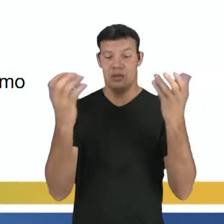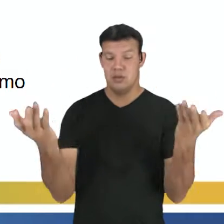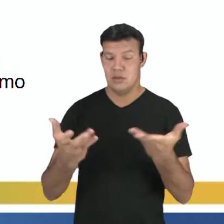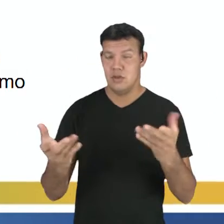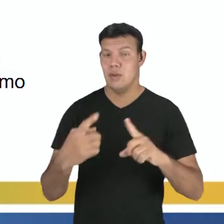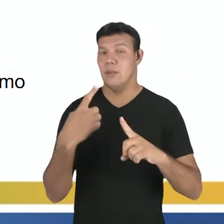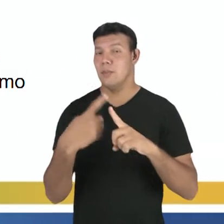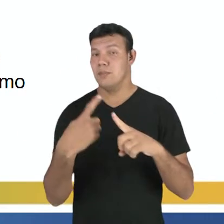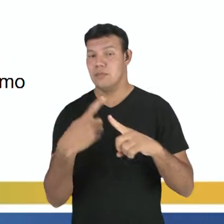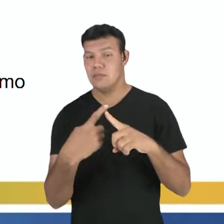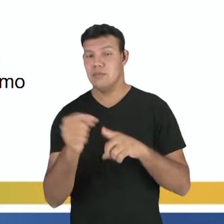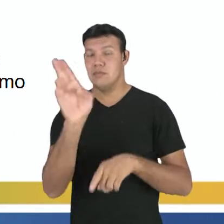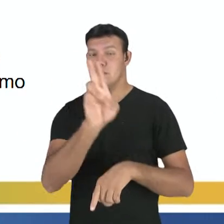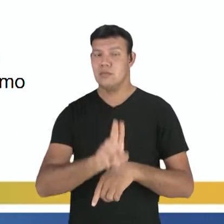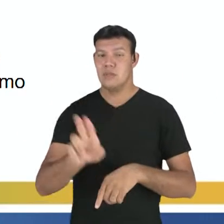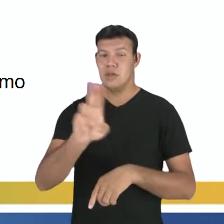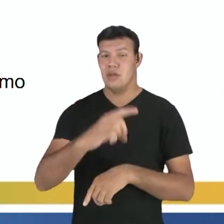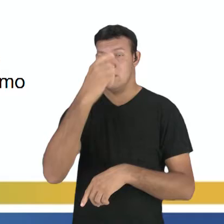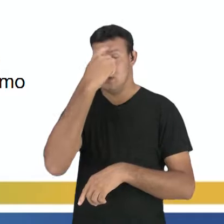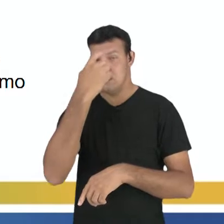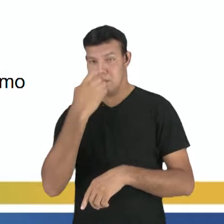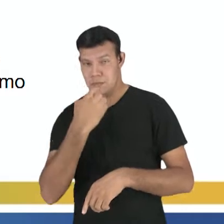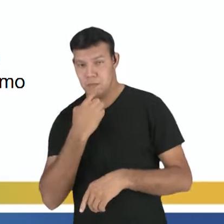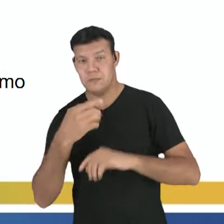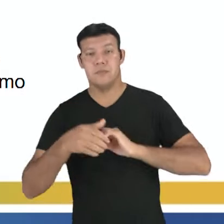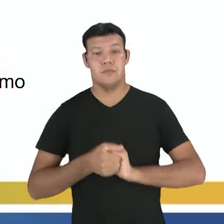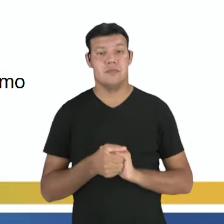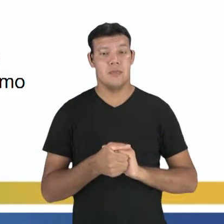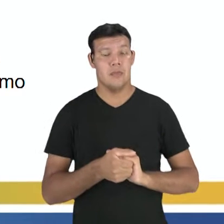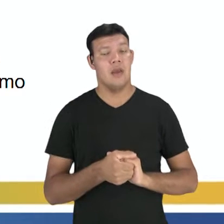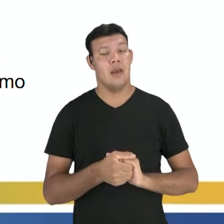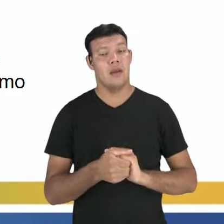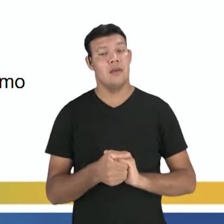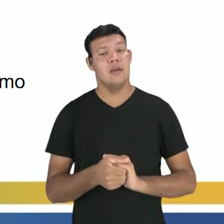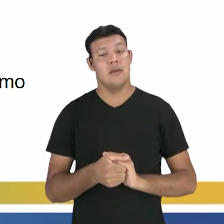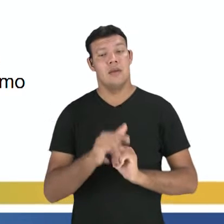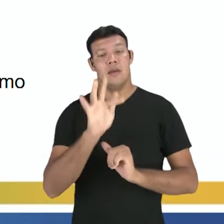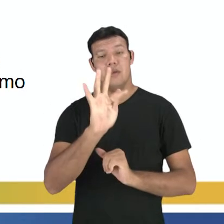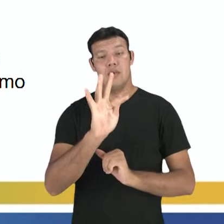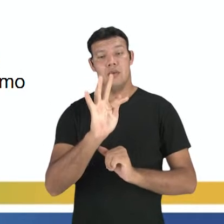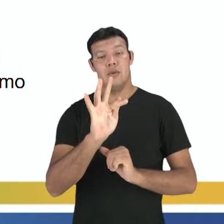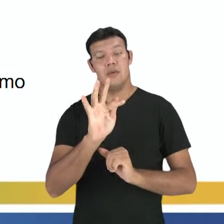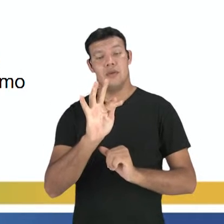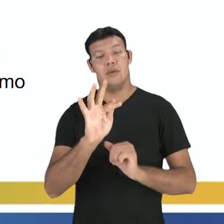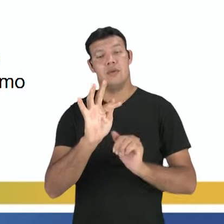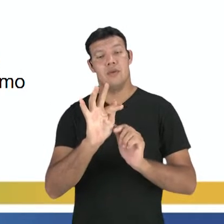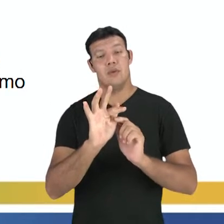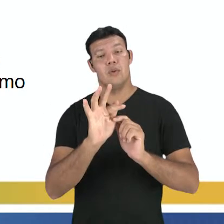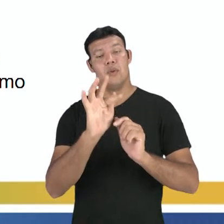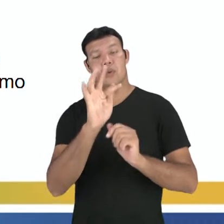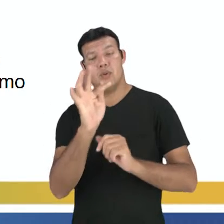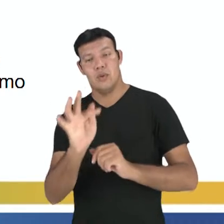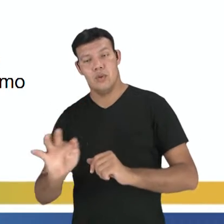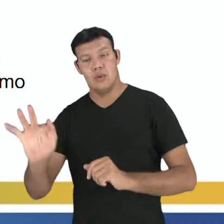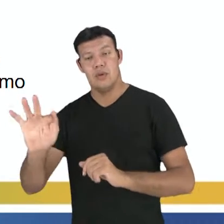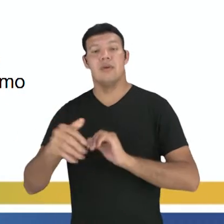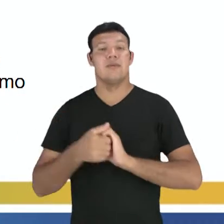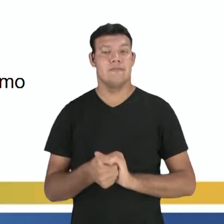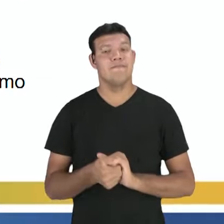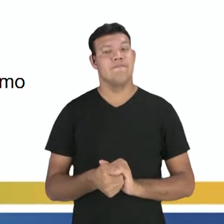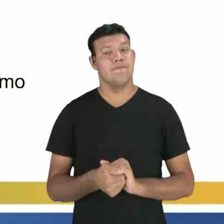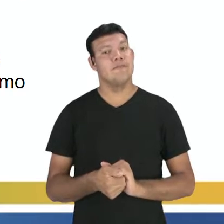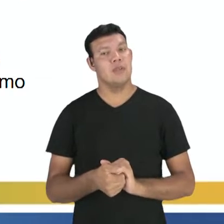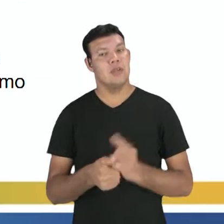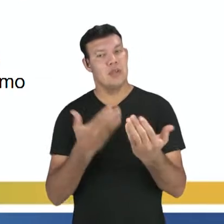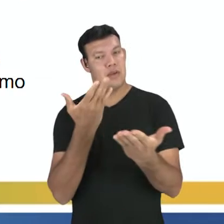com imagens. E a função é a parte do gráfico. E gráfico trabalha com imagem, trabalha com